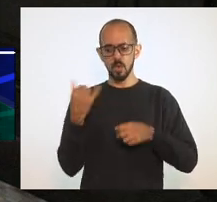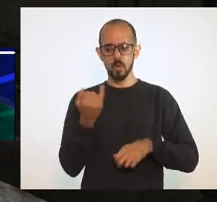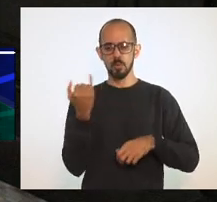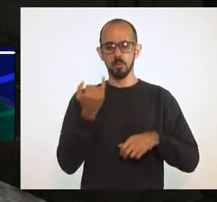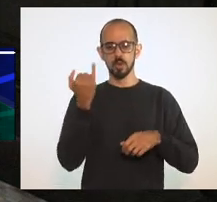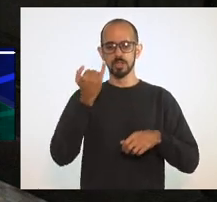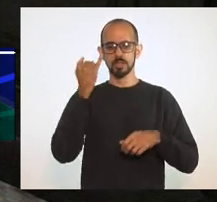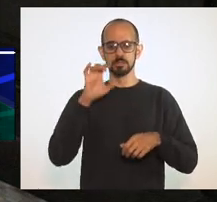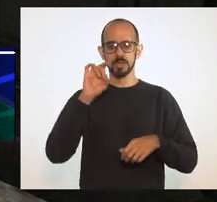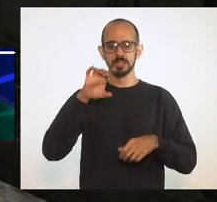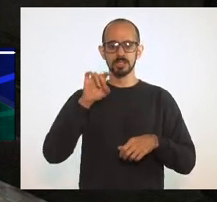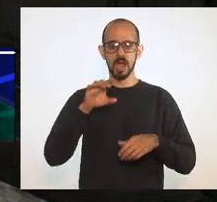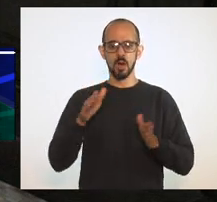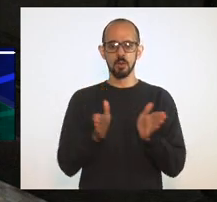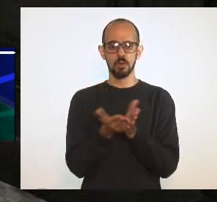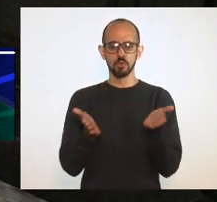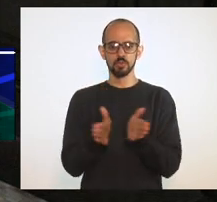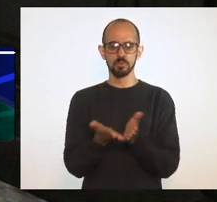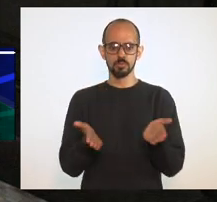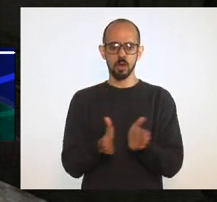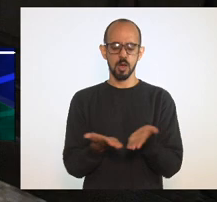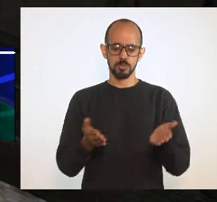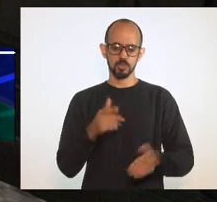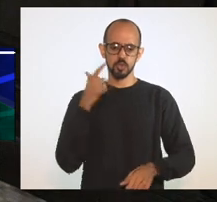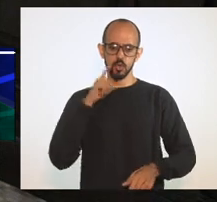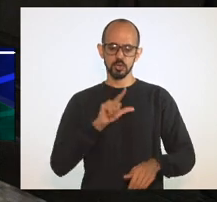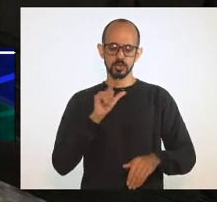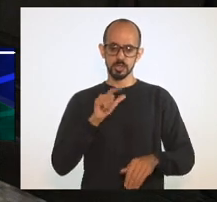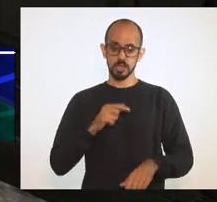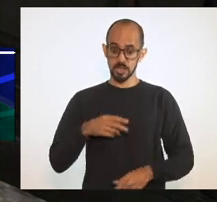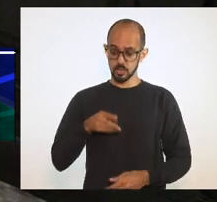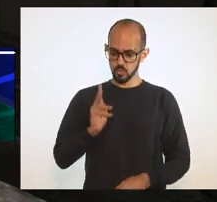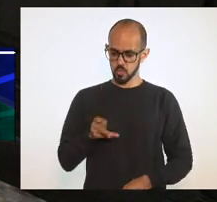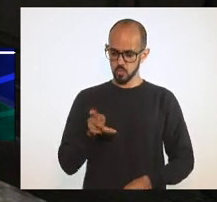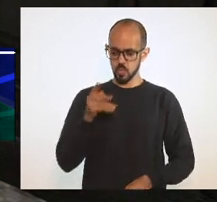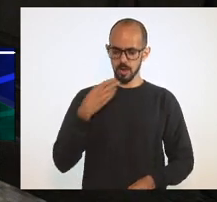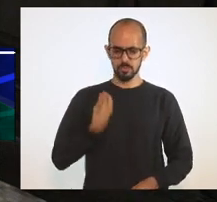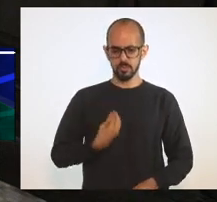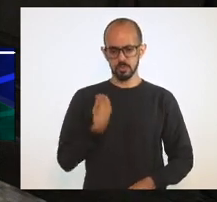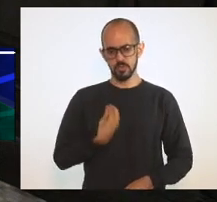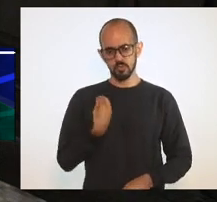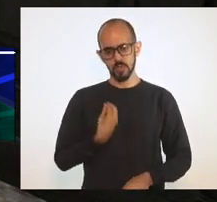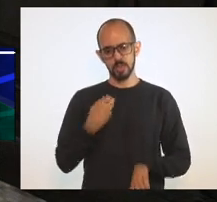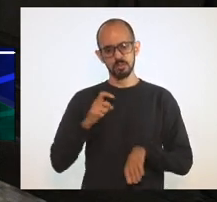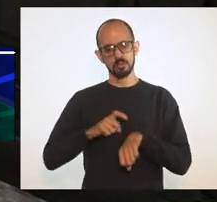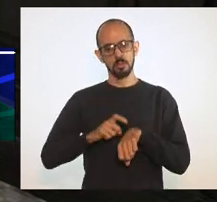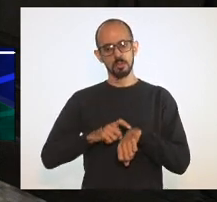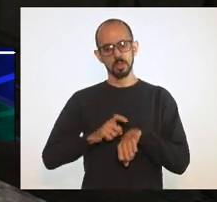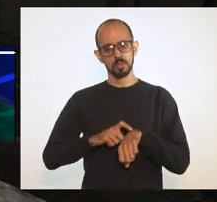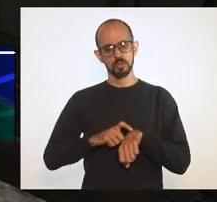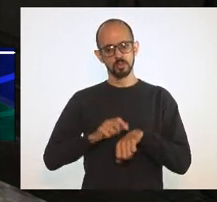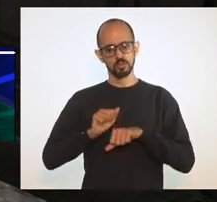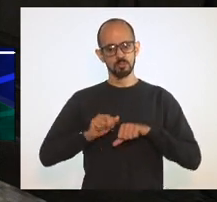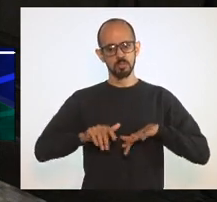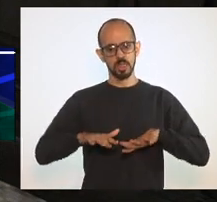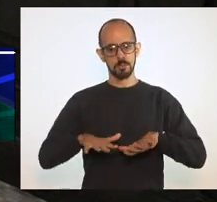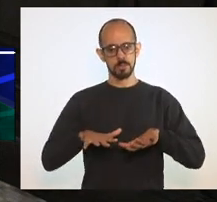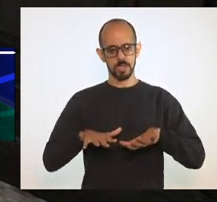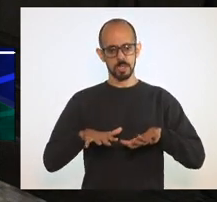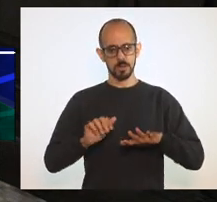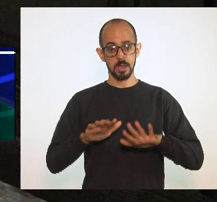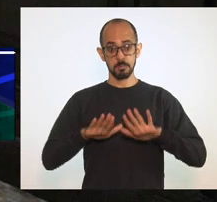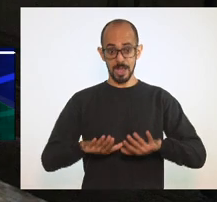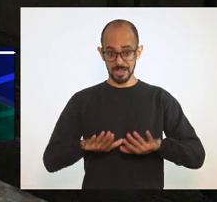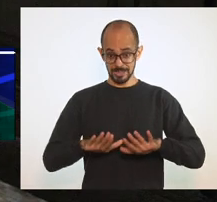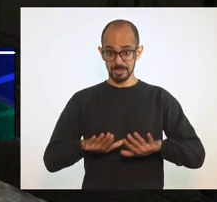especialmente a população mais pobre, conseguisse sobreviver em meio à pandemia. Só que foi mais que isso.